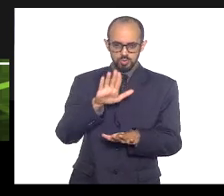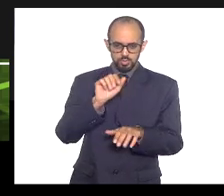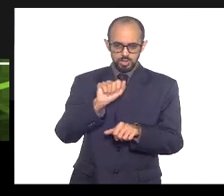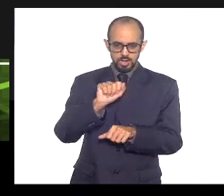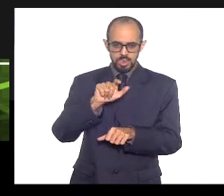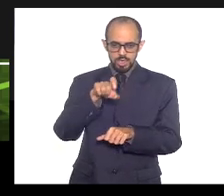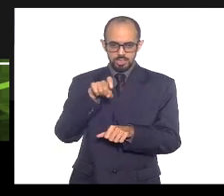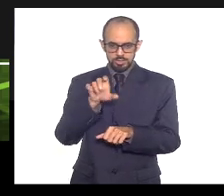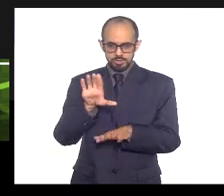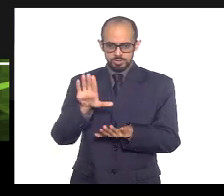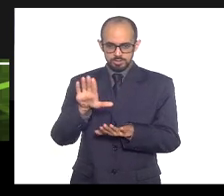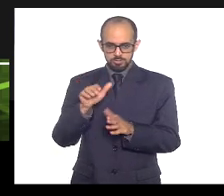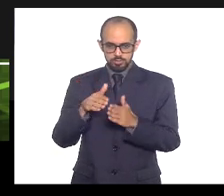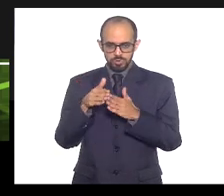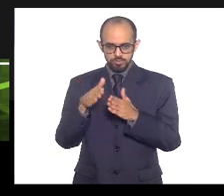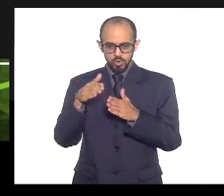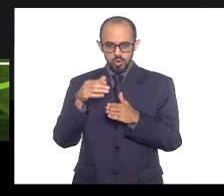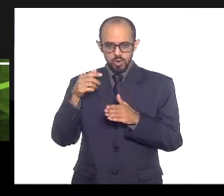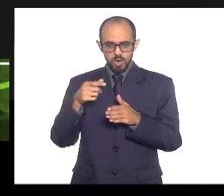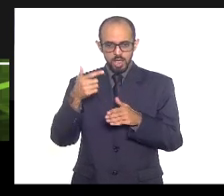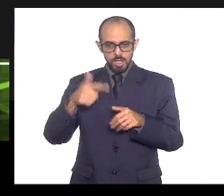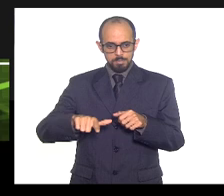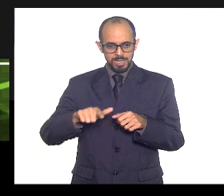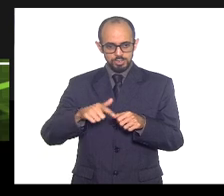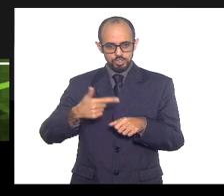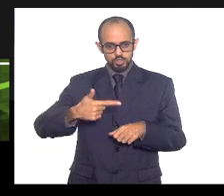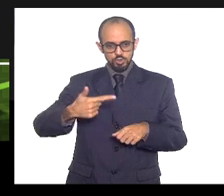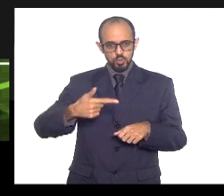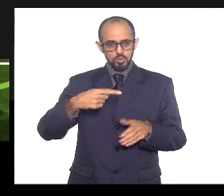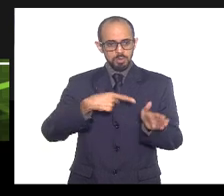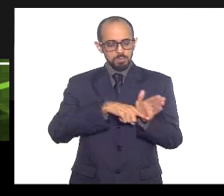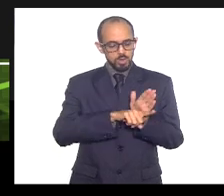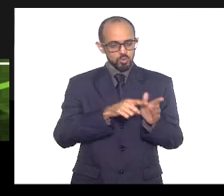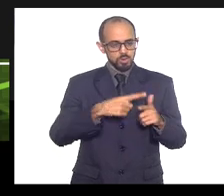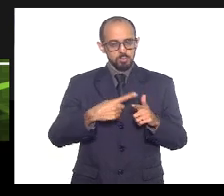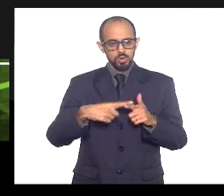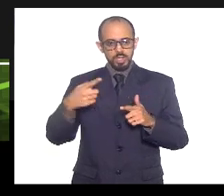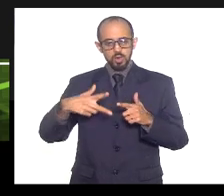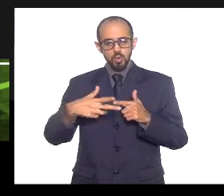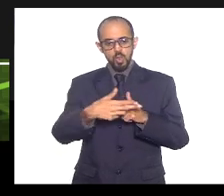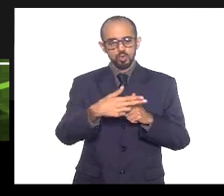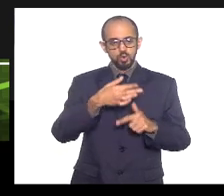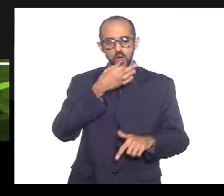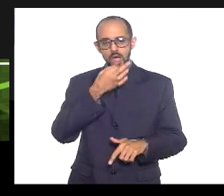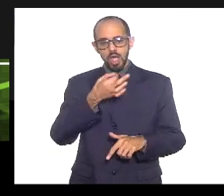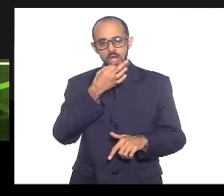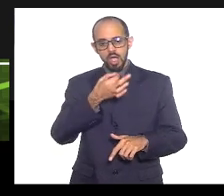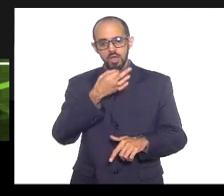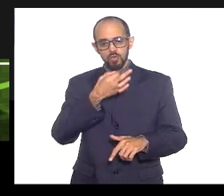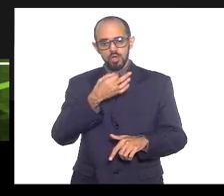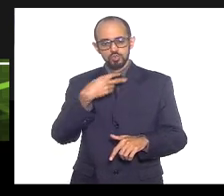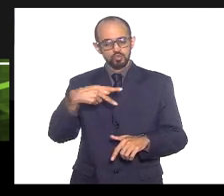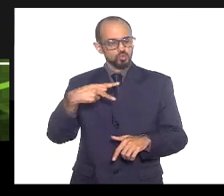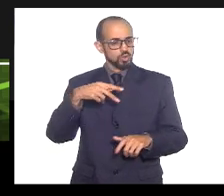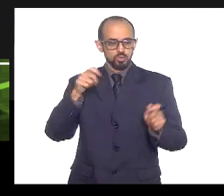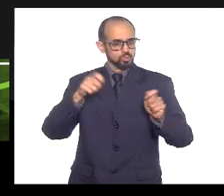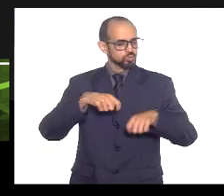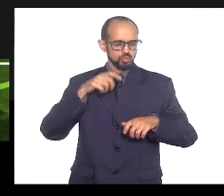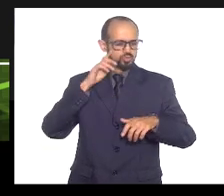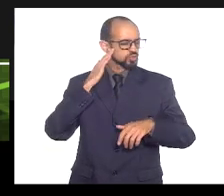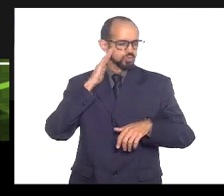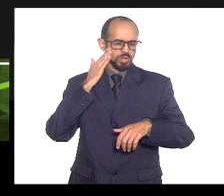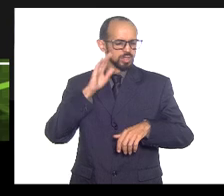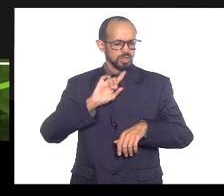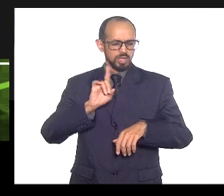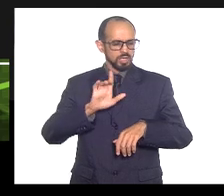tá me ouvindo? Por favor, repete essa pergunta, que sua voz ficou entrecortada, possivelmente eles não entenderam. Tá,